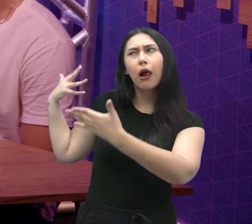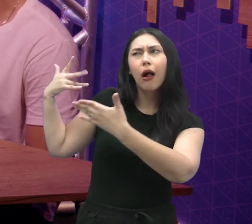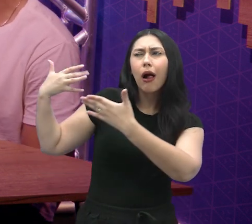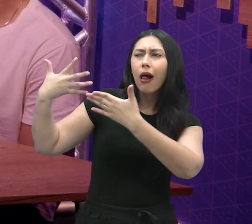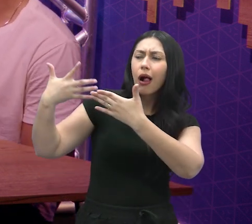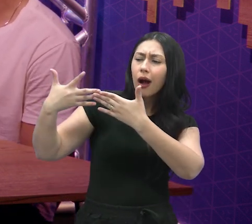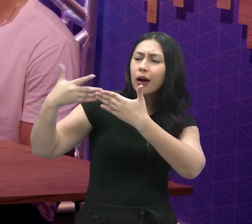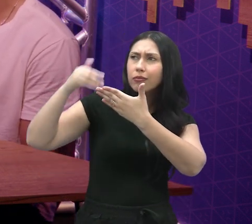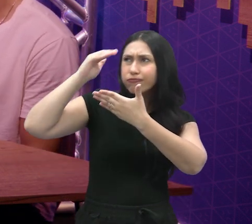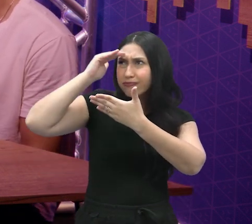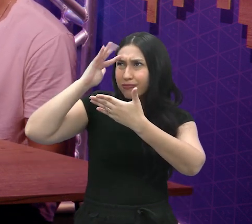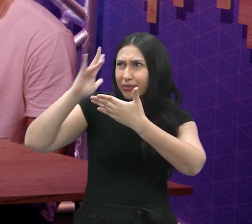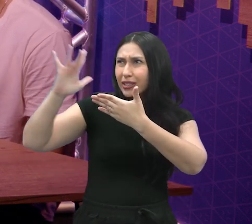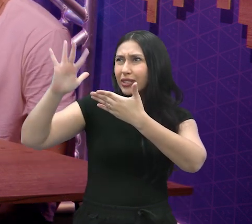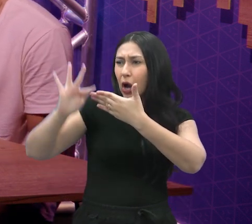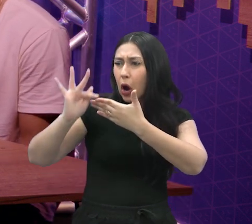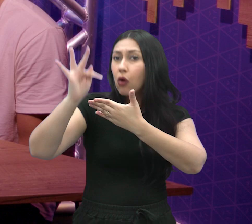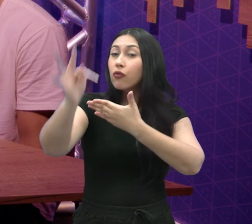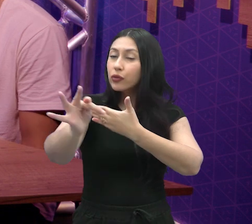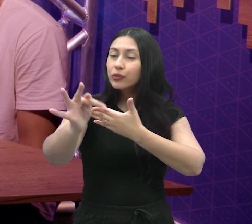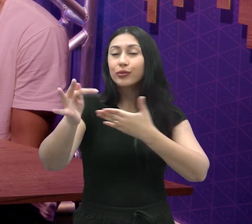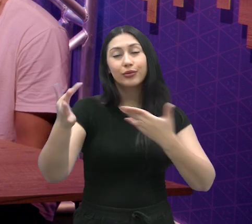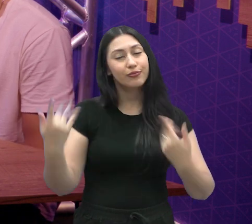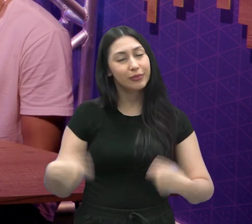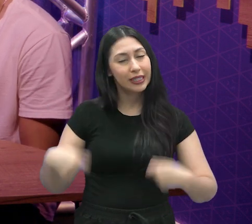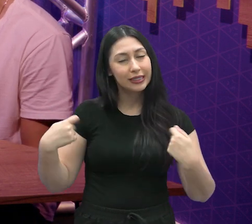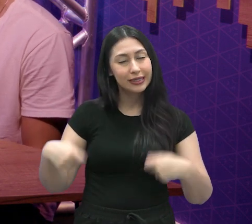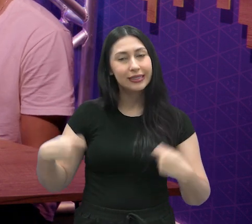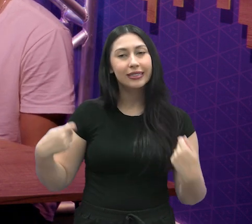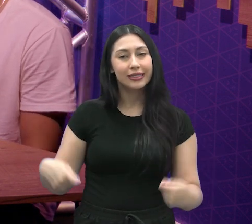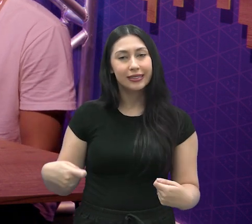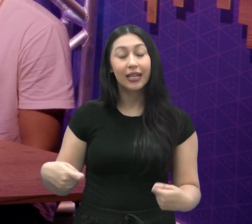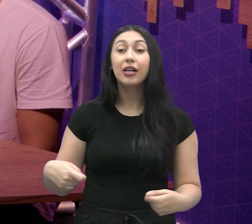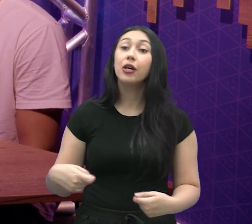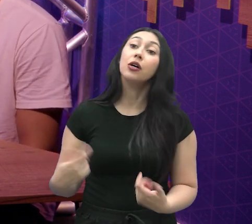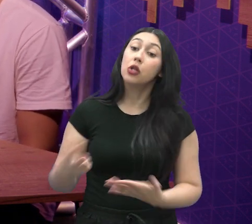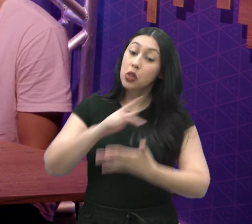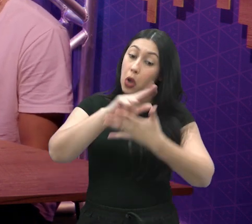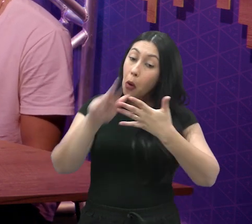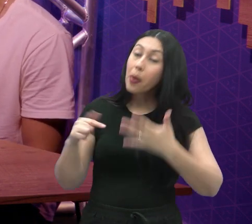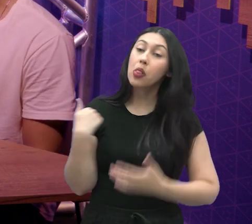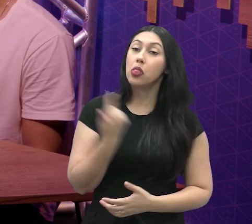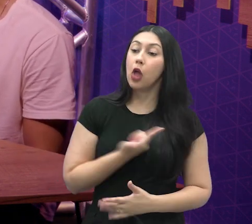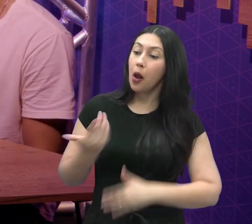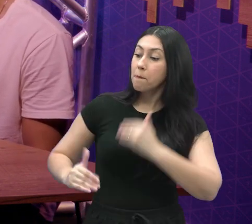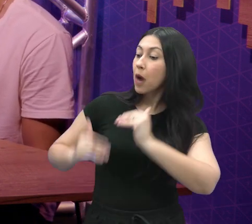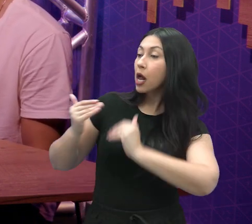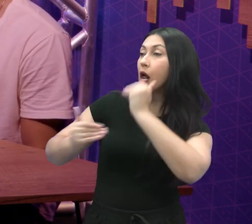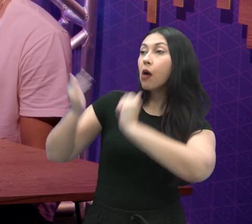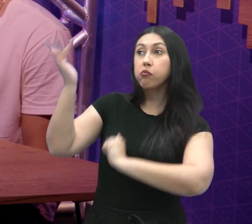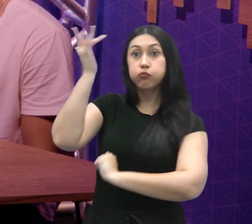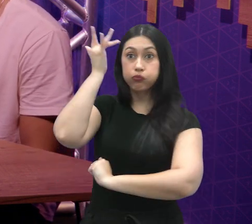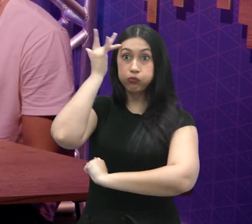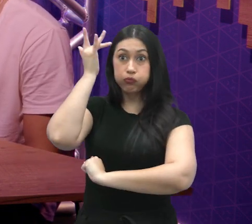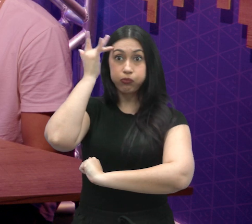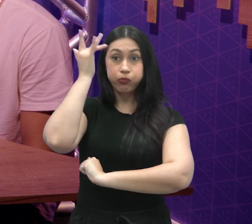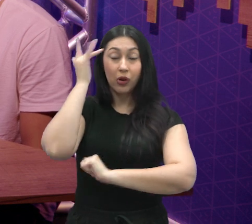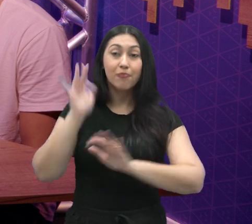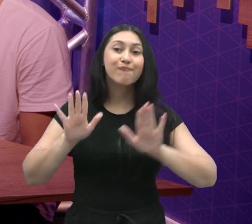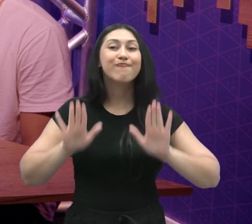passado e ver o futuro, né? Essa é a grande mensagem que a gente deixa. Como espécie, a gente cresceu, amadureceu,